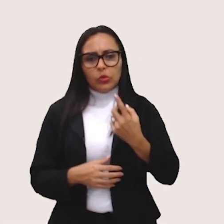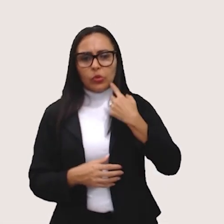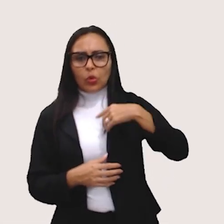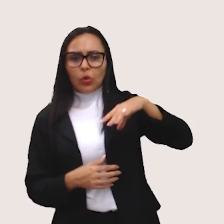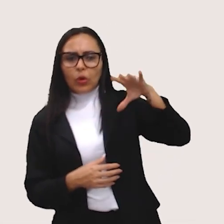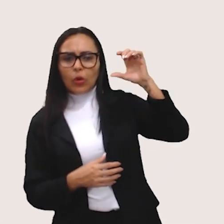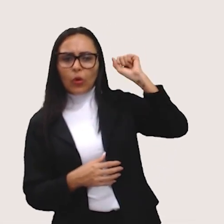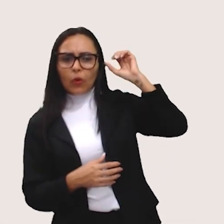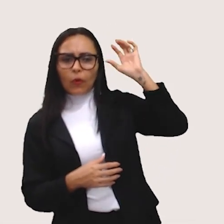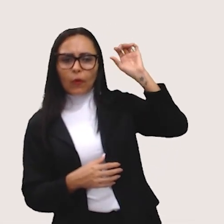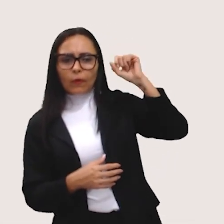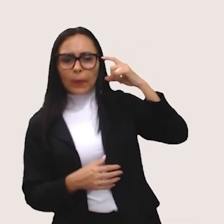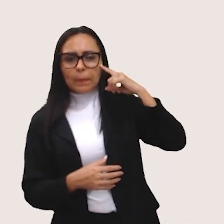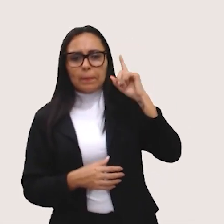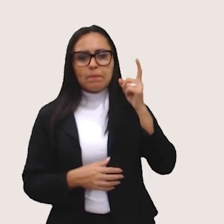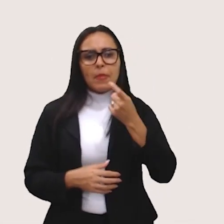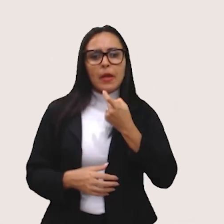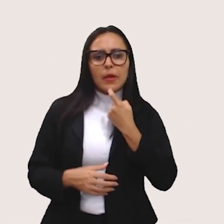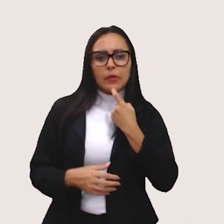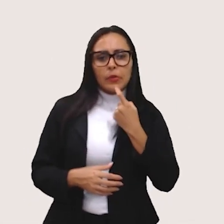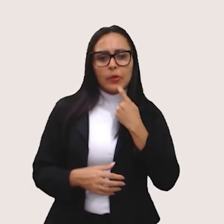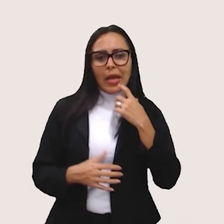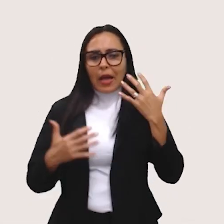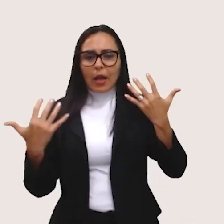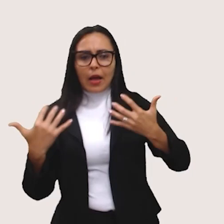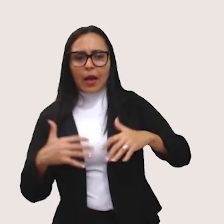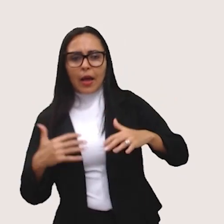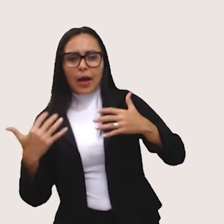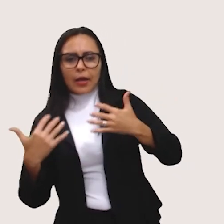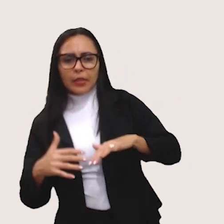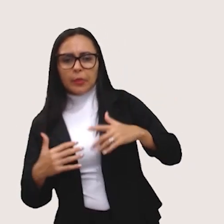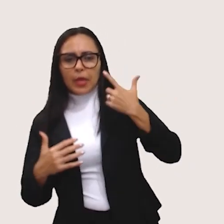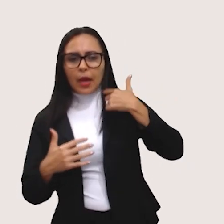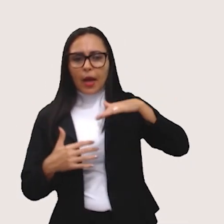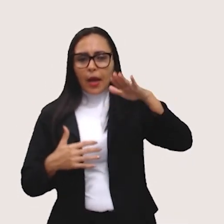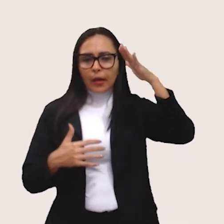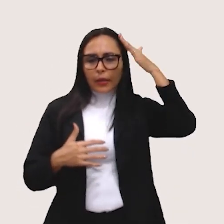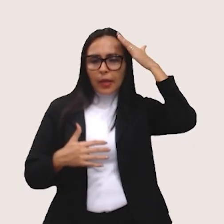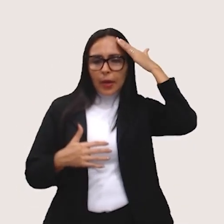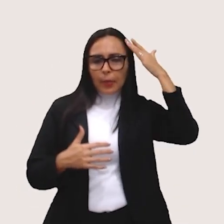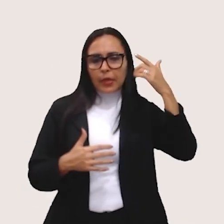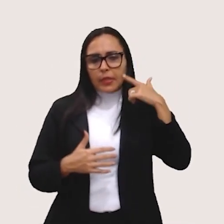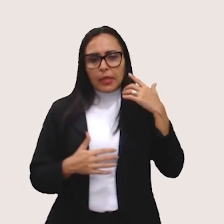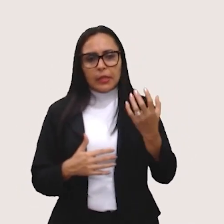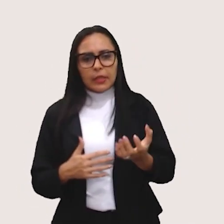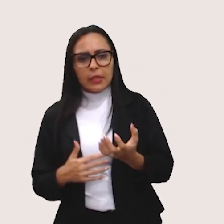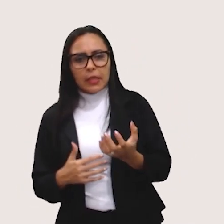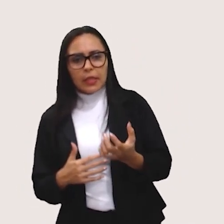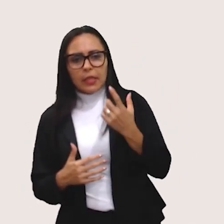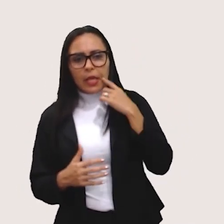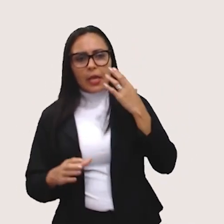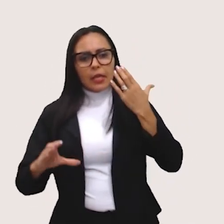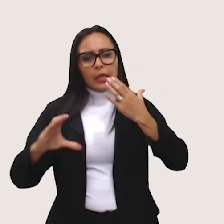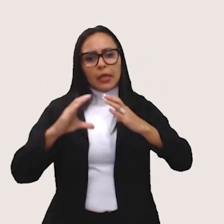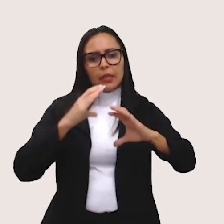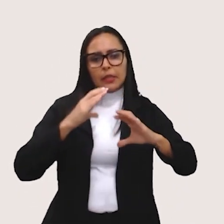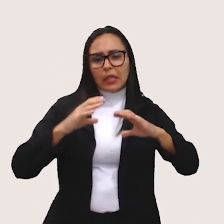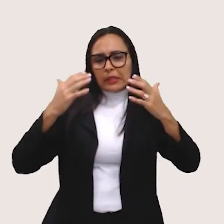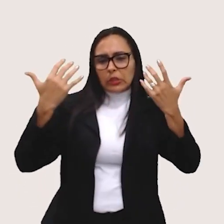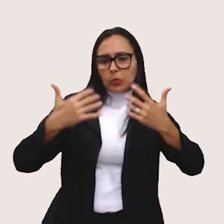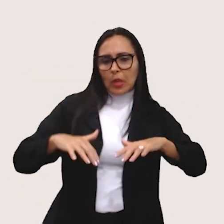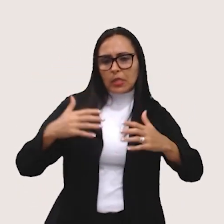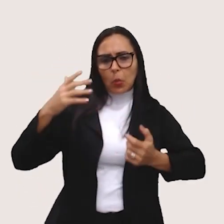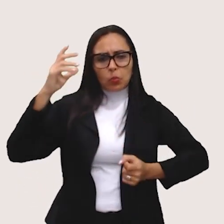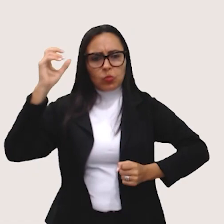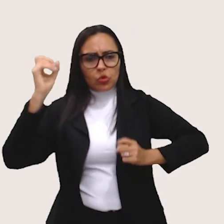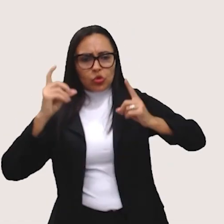vos ouvir demasiadamente de perto e arde minha cabeça de vos querer cantar com um excesso de expressão de